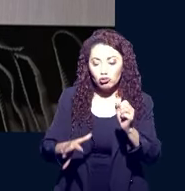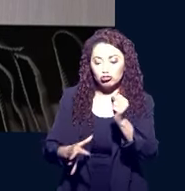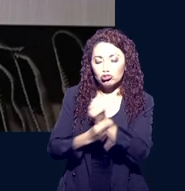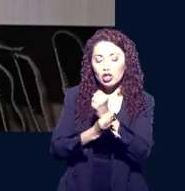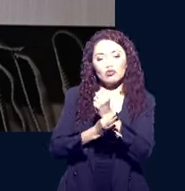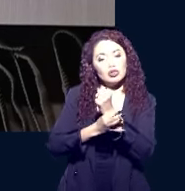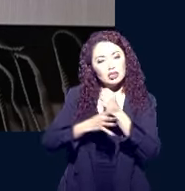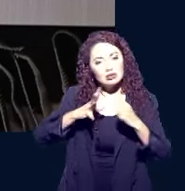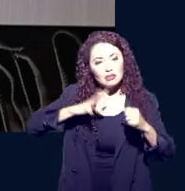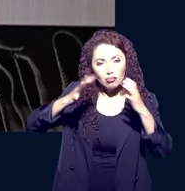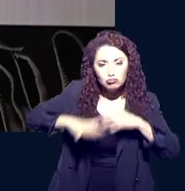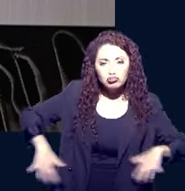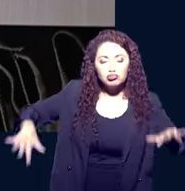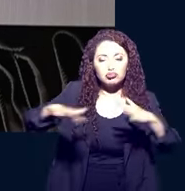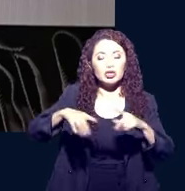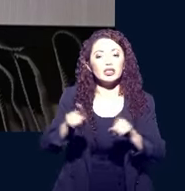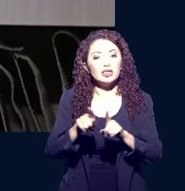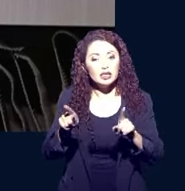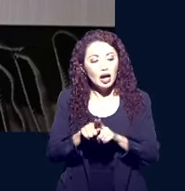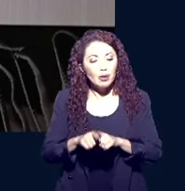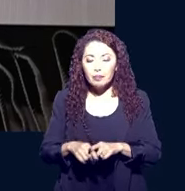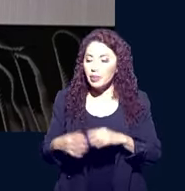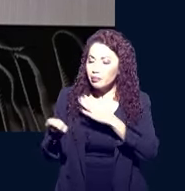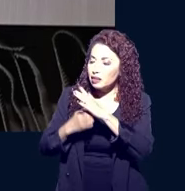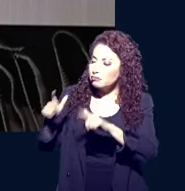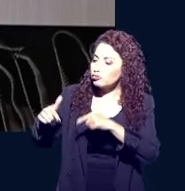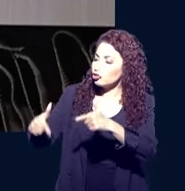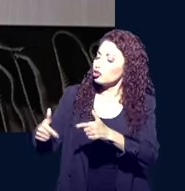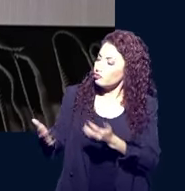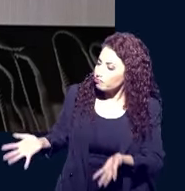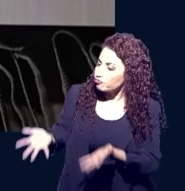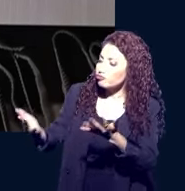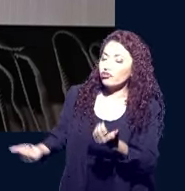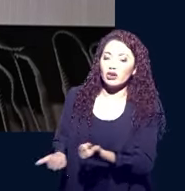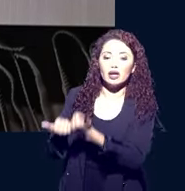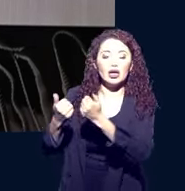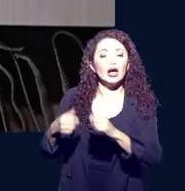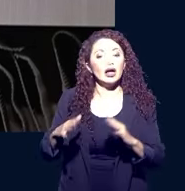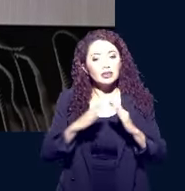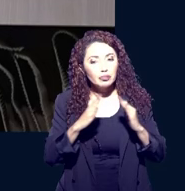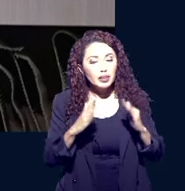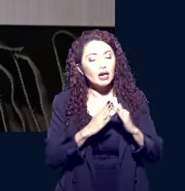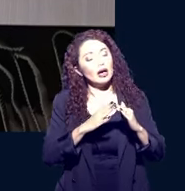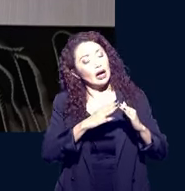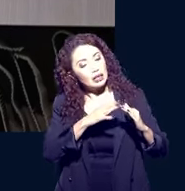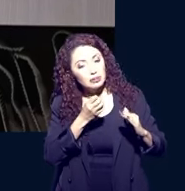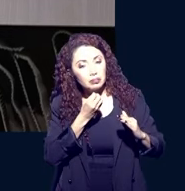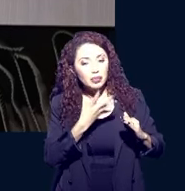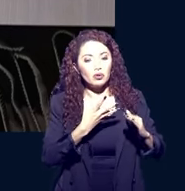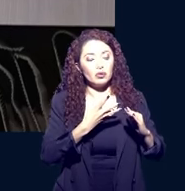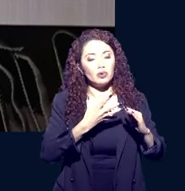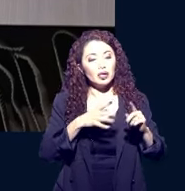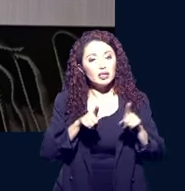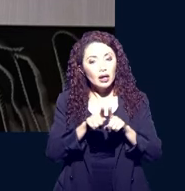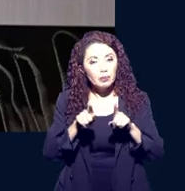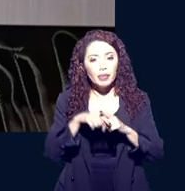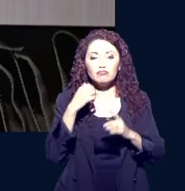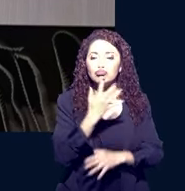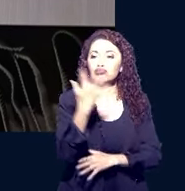pública valorização da livre iniciativa saneamento básico popular e Proteção